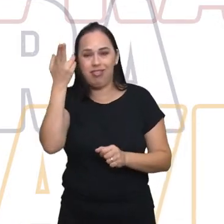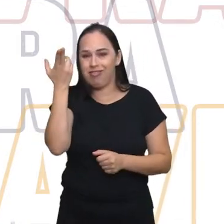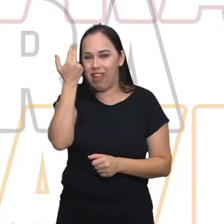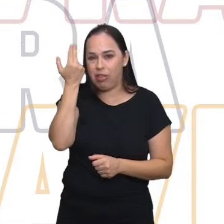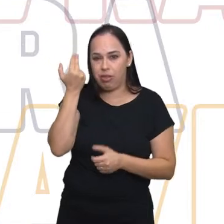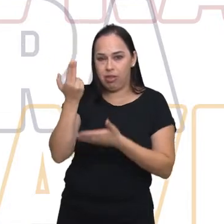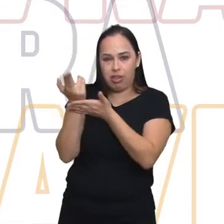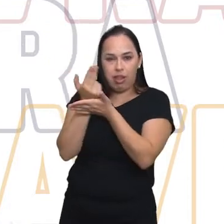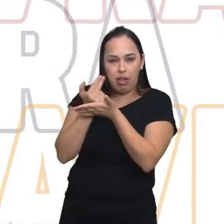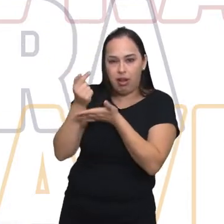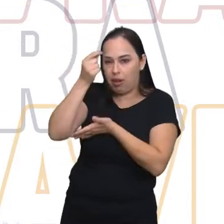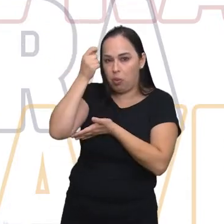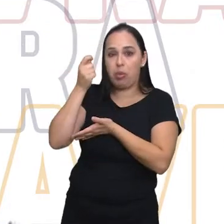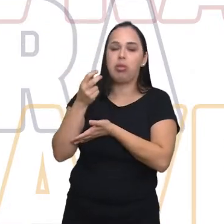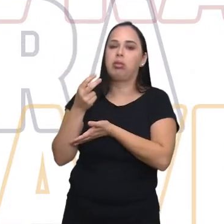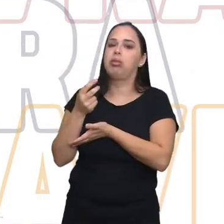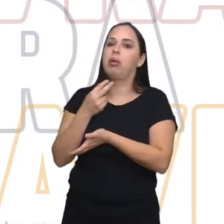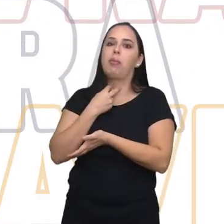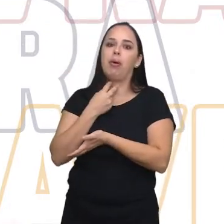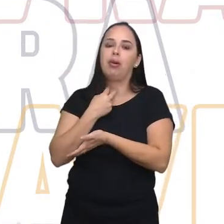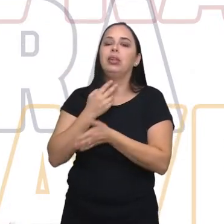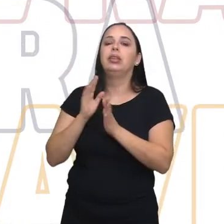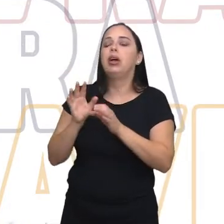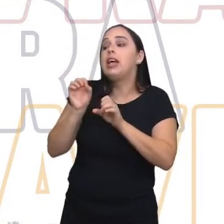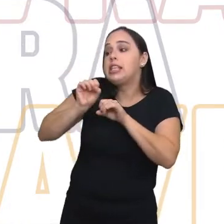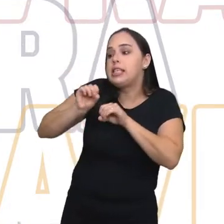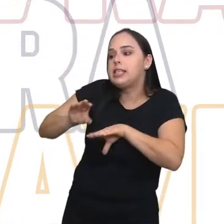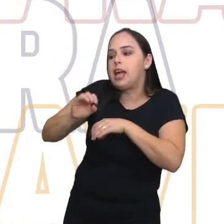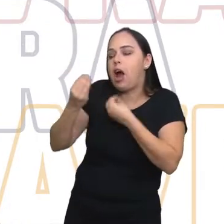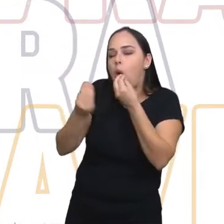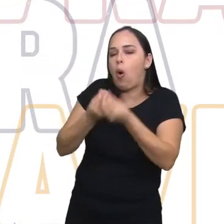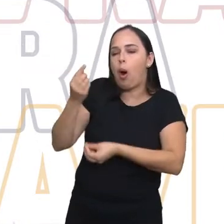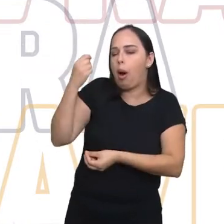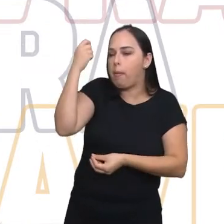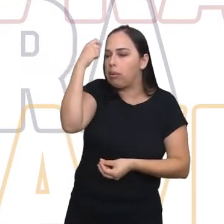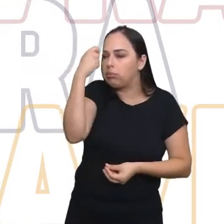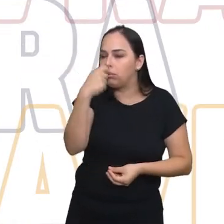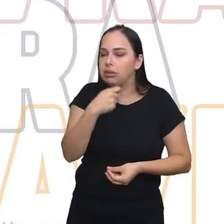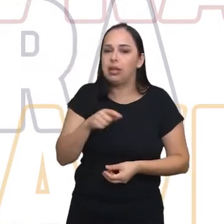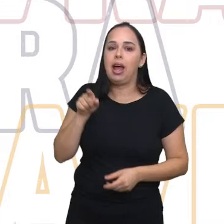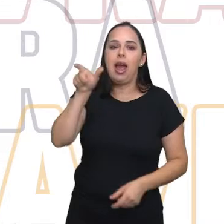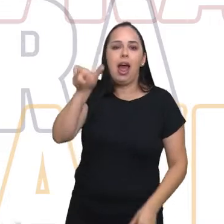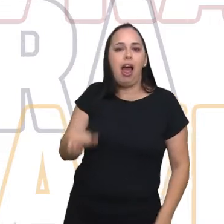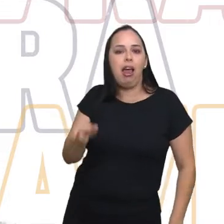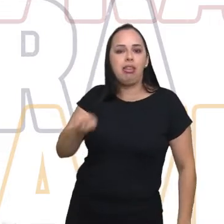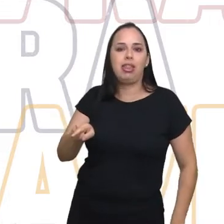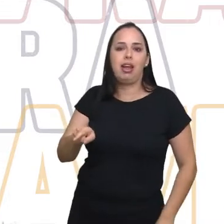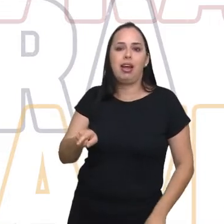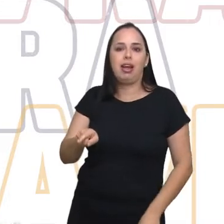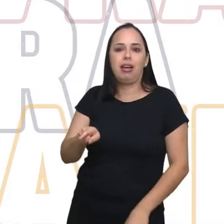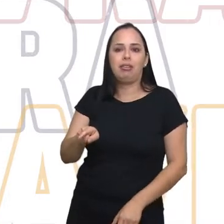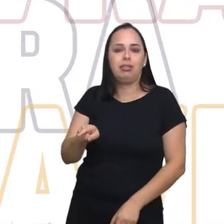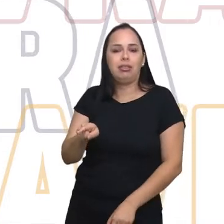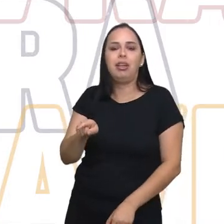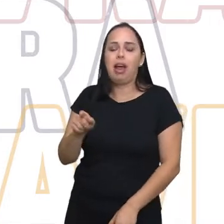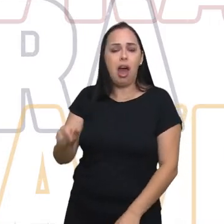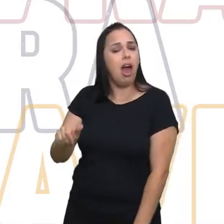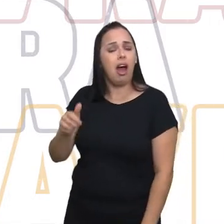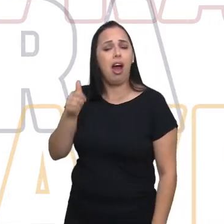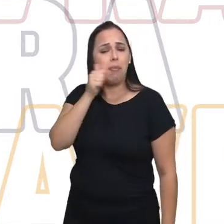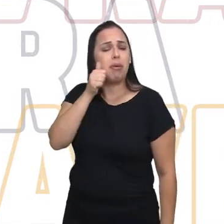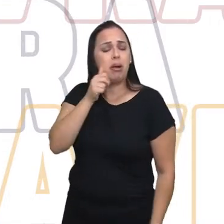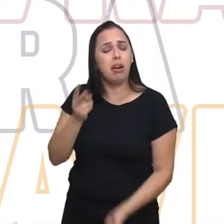definitiva nesse momento ainda, porque está em químio. Então a gente ensina a se maquiar, porque ela continua sendo uma mulher independente da